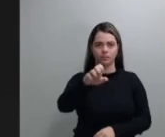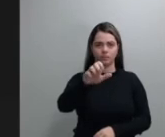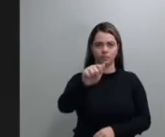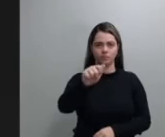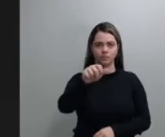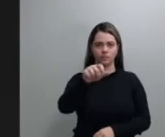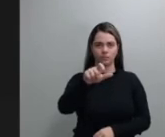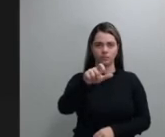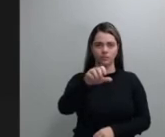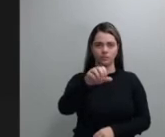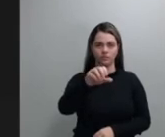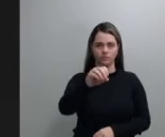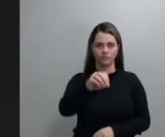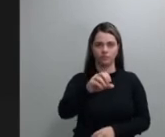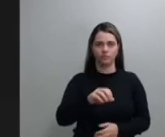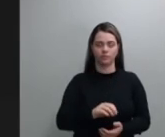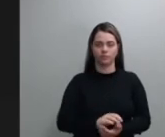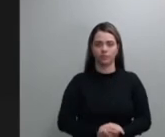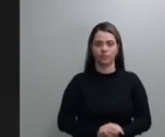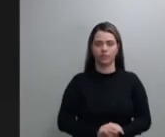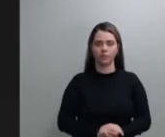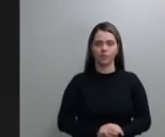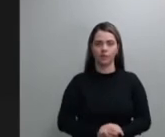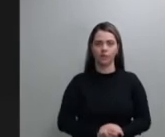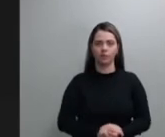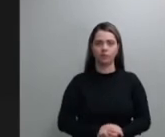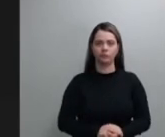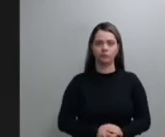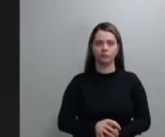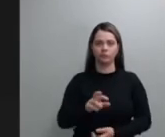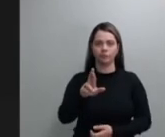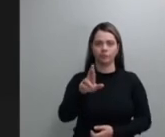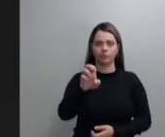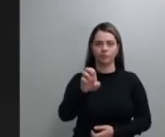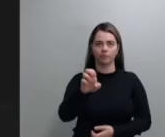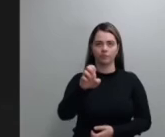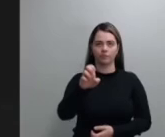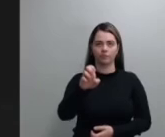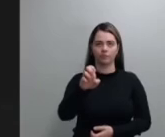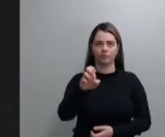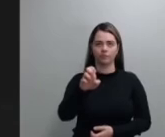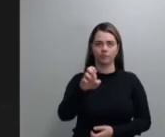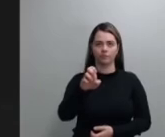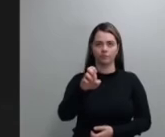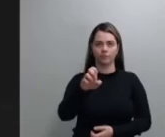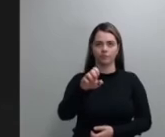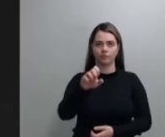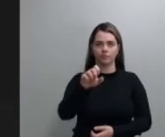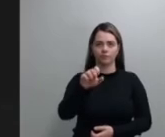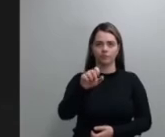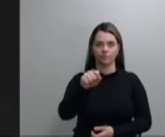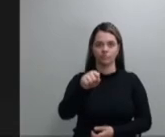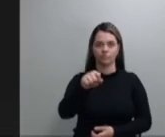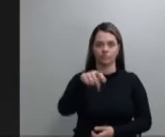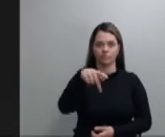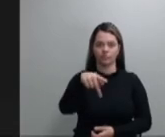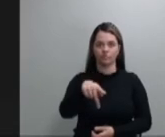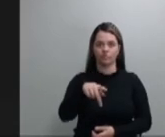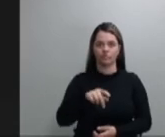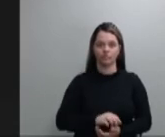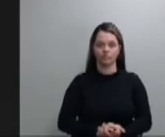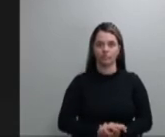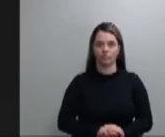mil 011 do Rio de Janeiro são embargos de declaração o relator é